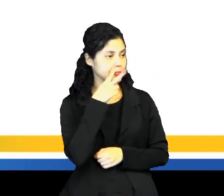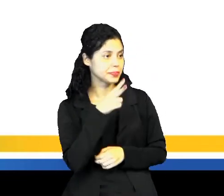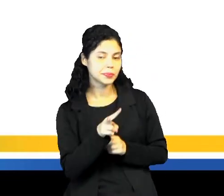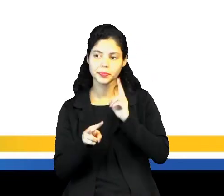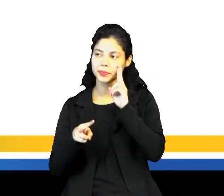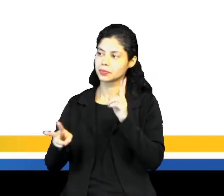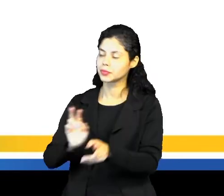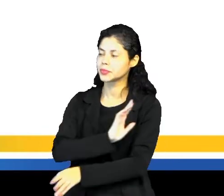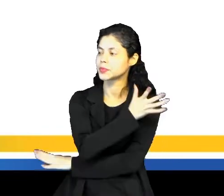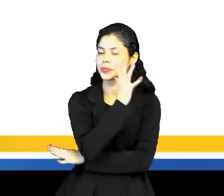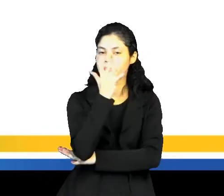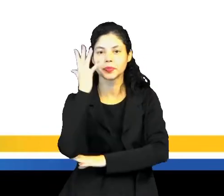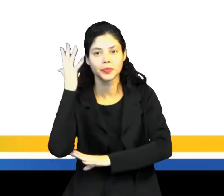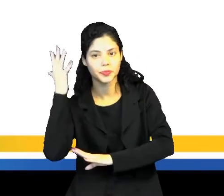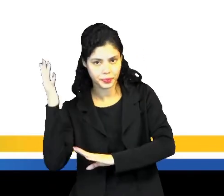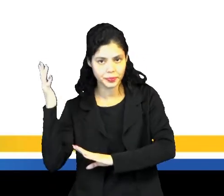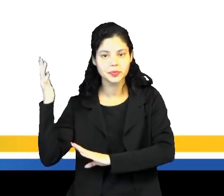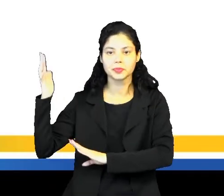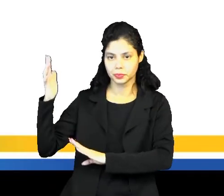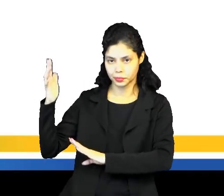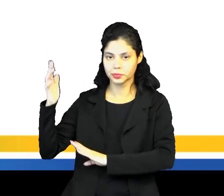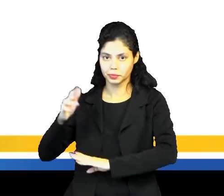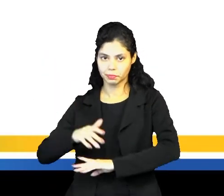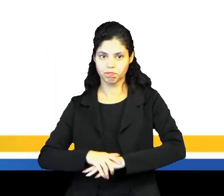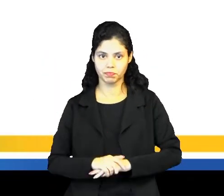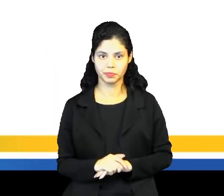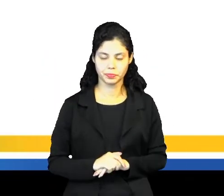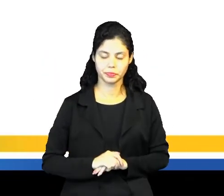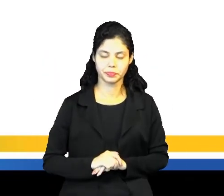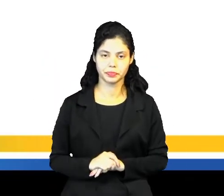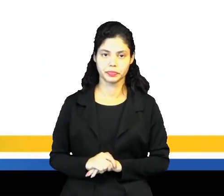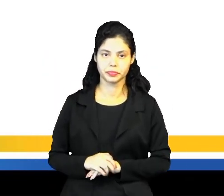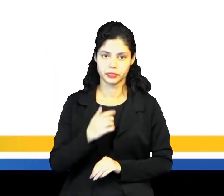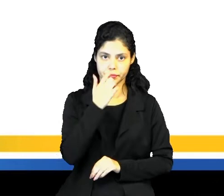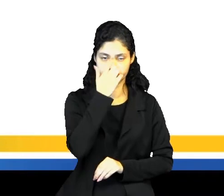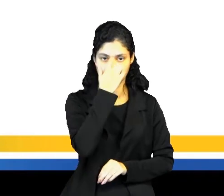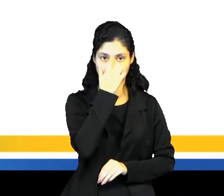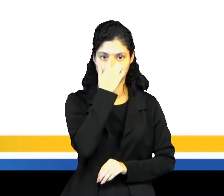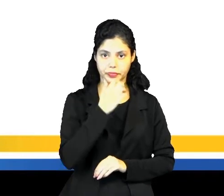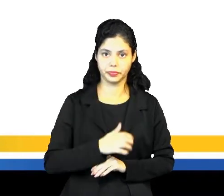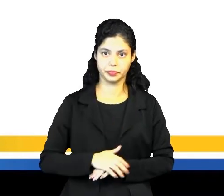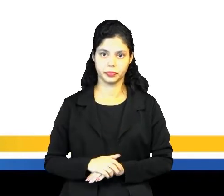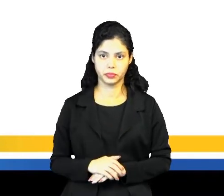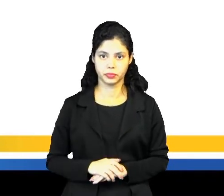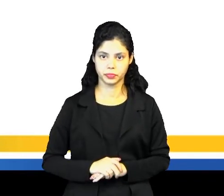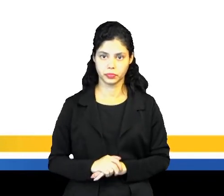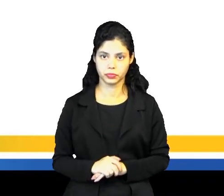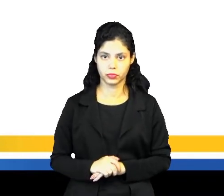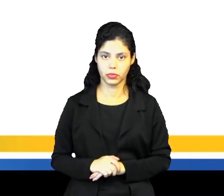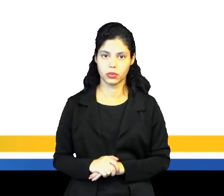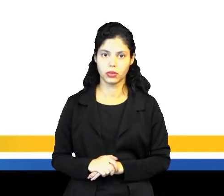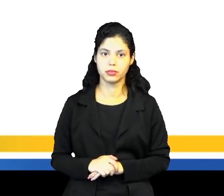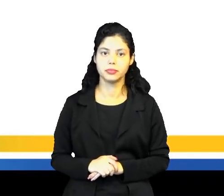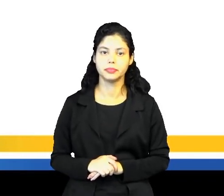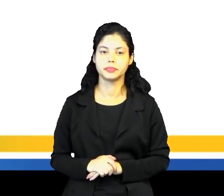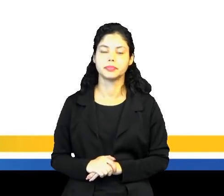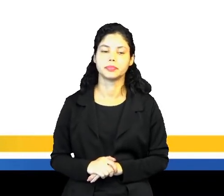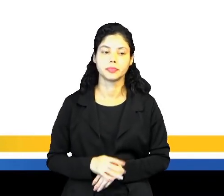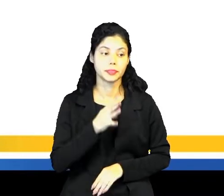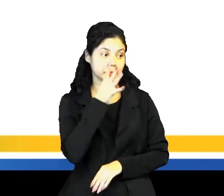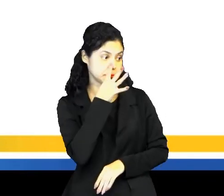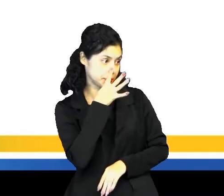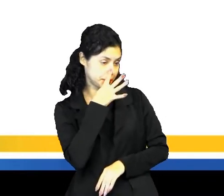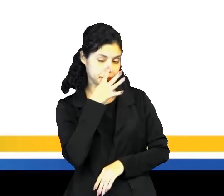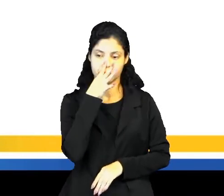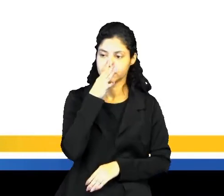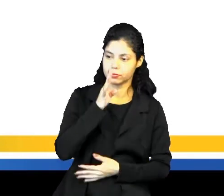né, essa observação da natureza, de escrever sobre a natureza, né, de admirar